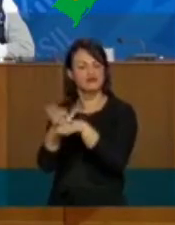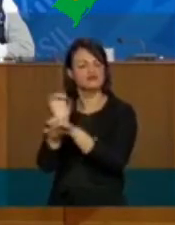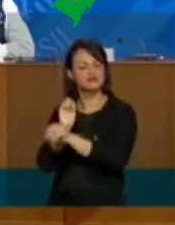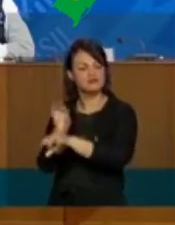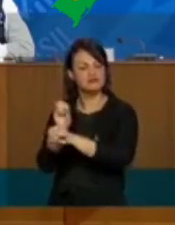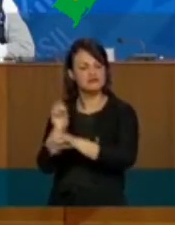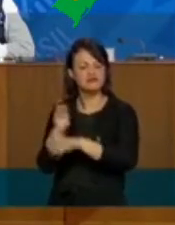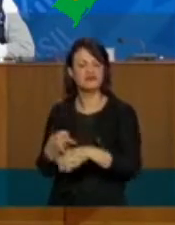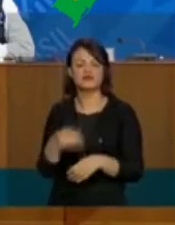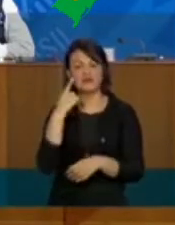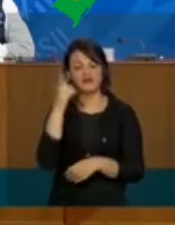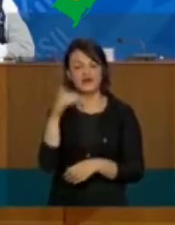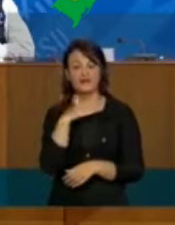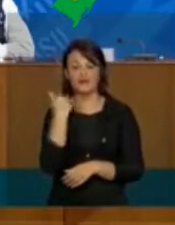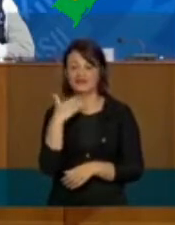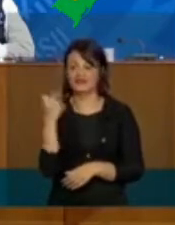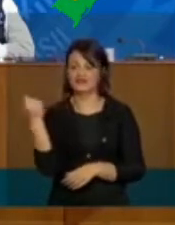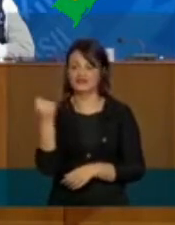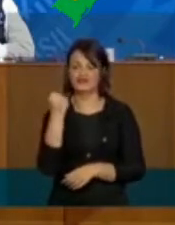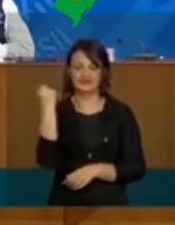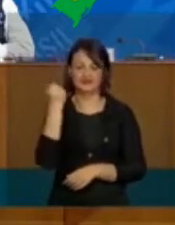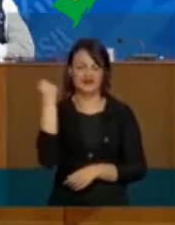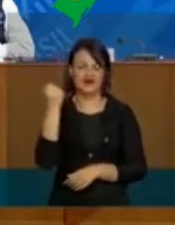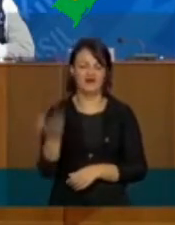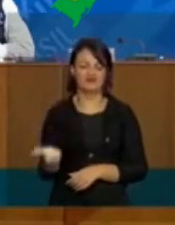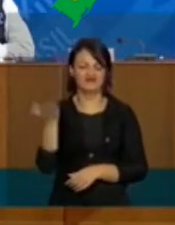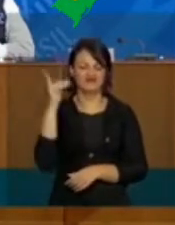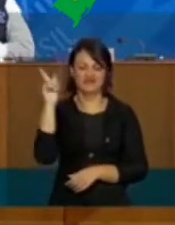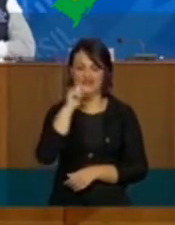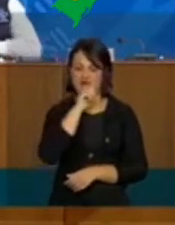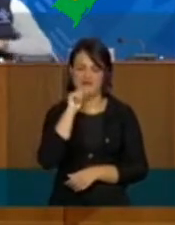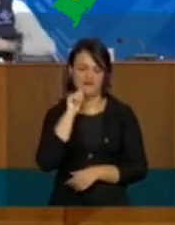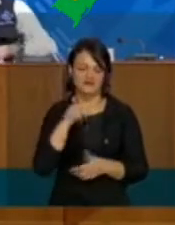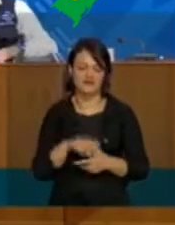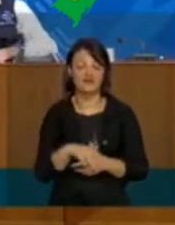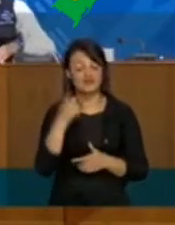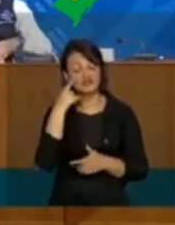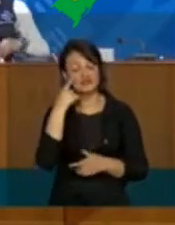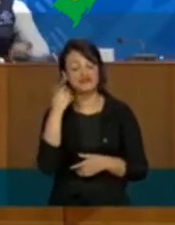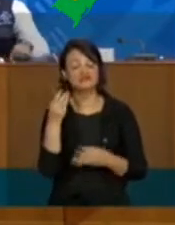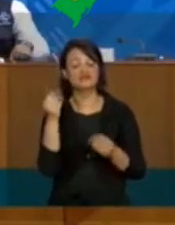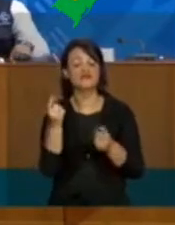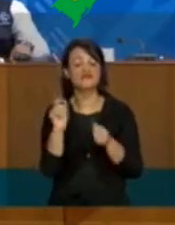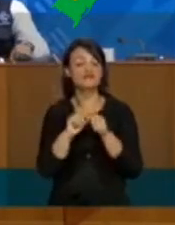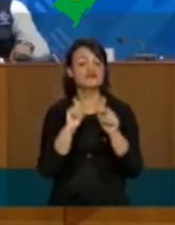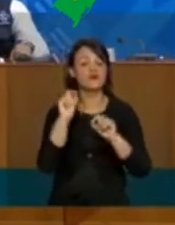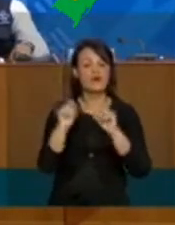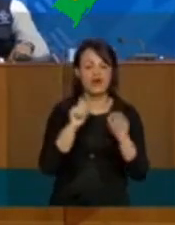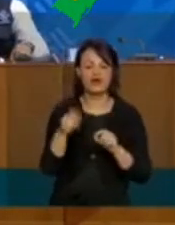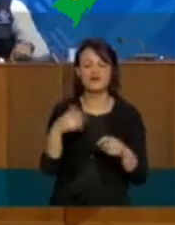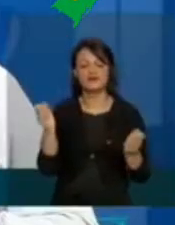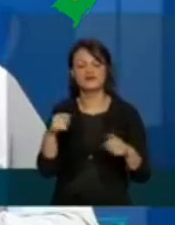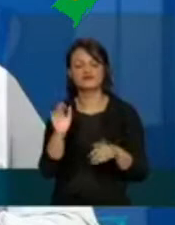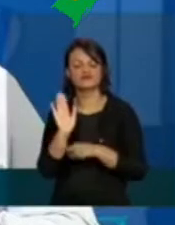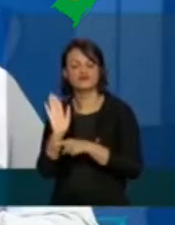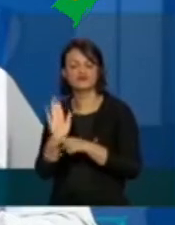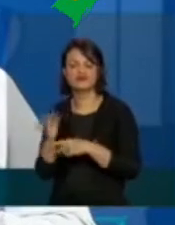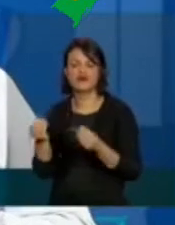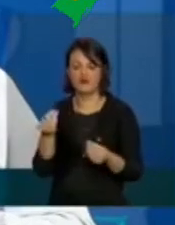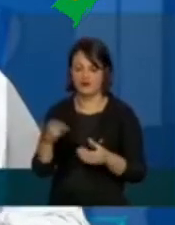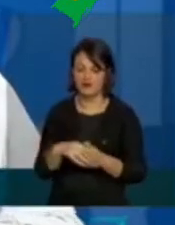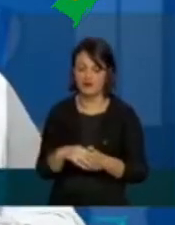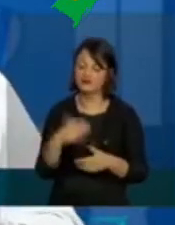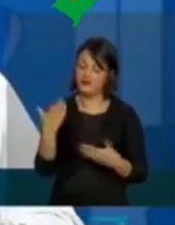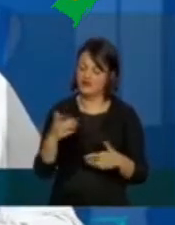a mortalidade lá está muito elevada. Então, precisamos saber se eles estão fazendo alguma coisa que nós possamos ajudar. Essa é a função